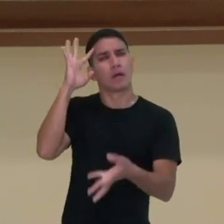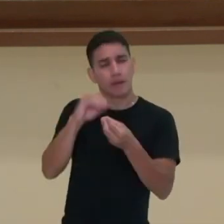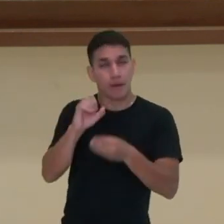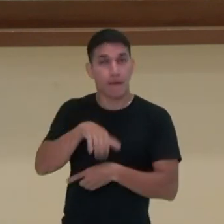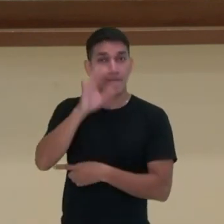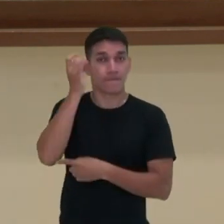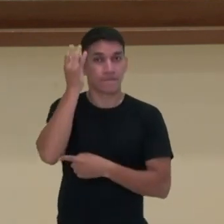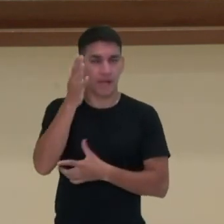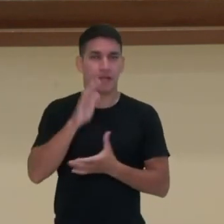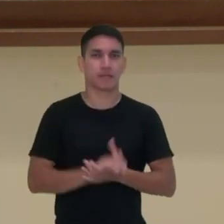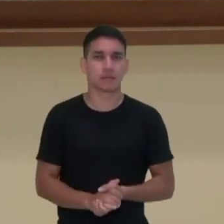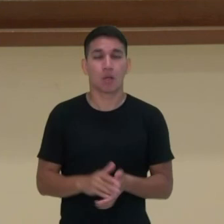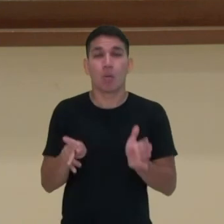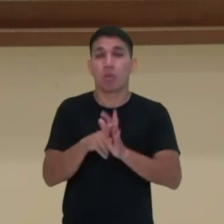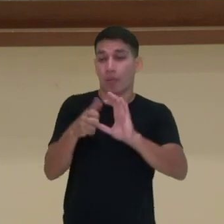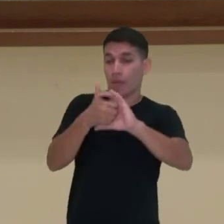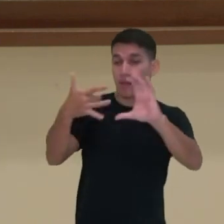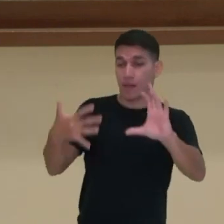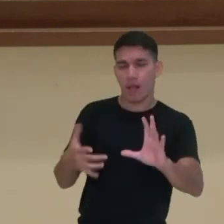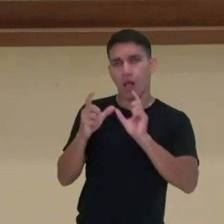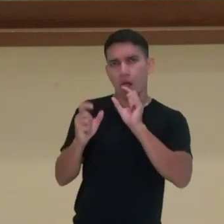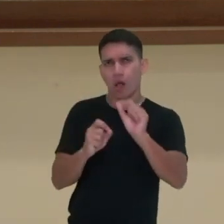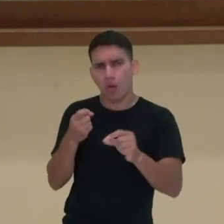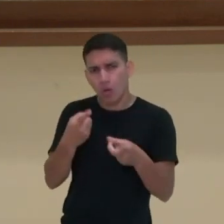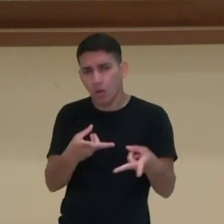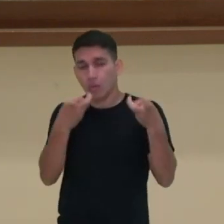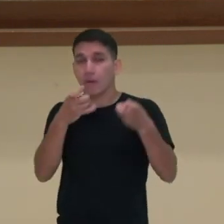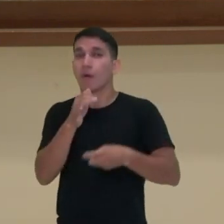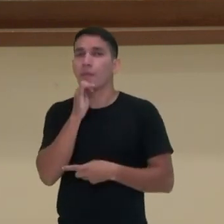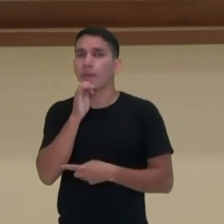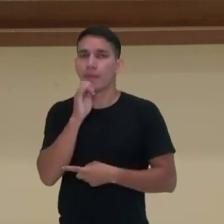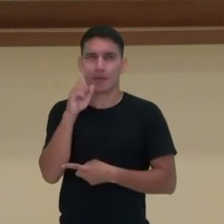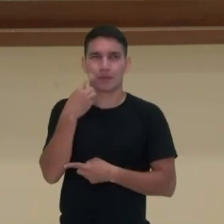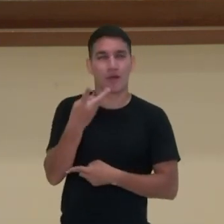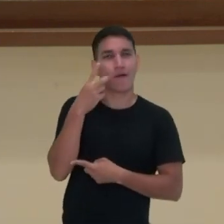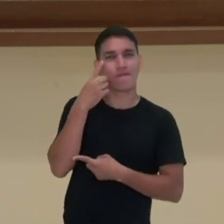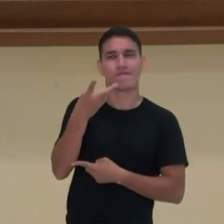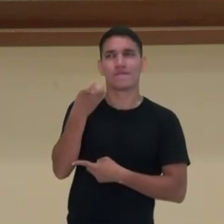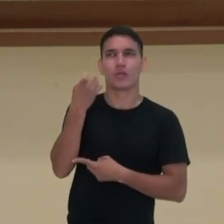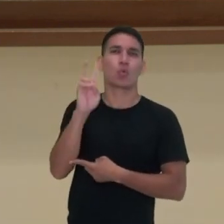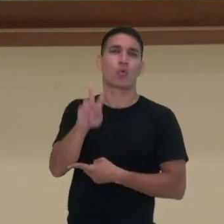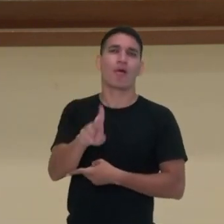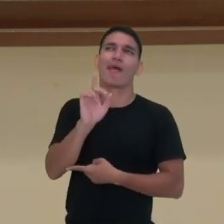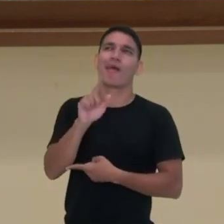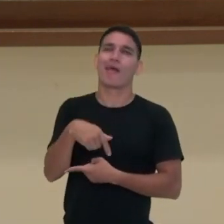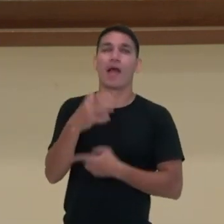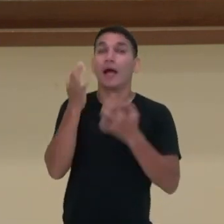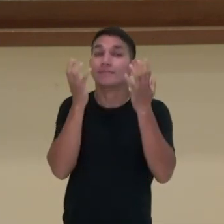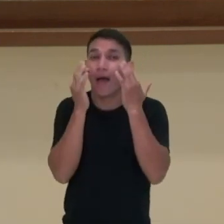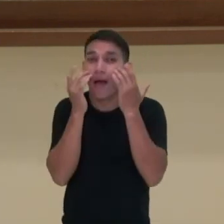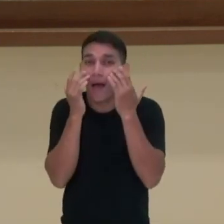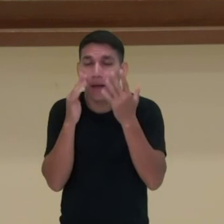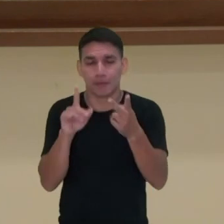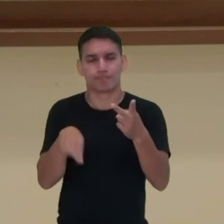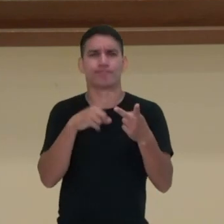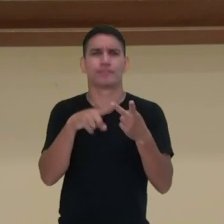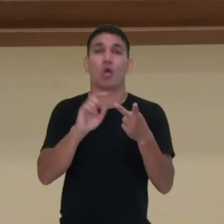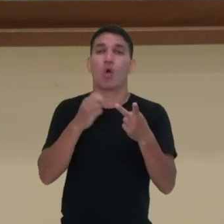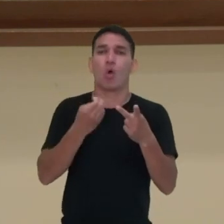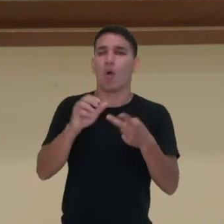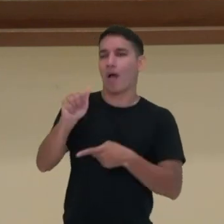uma característica a ser observada. Tipo, como a gente viu, sardas, existe de repente albinismo na